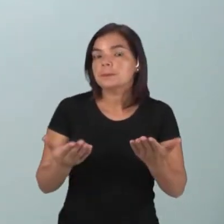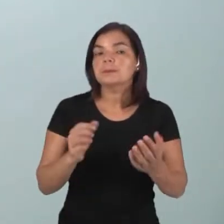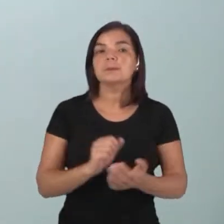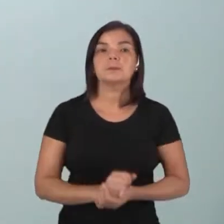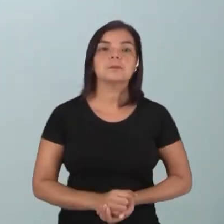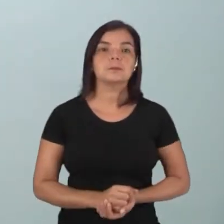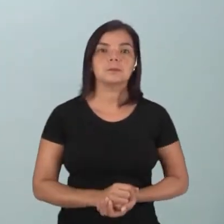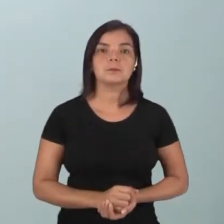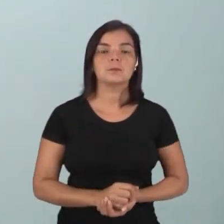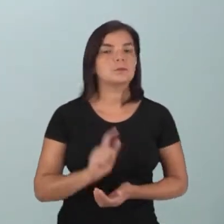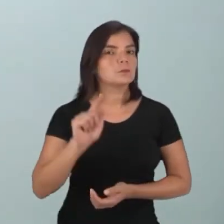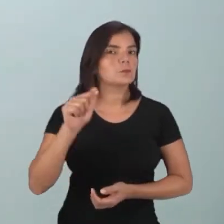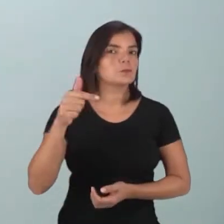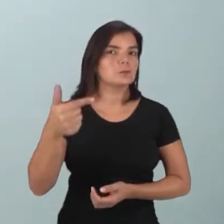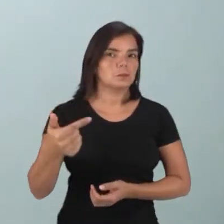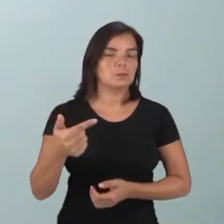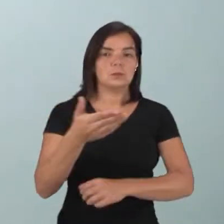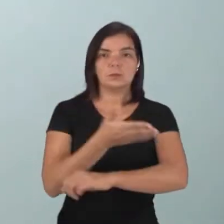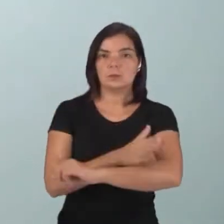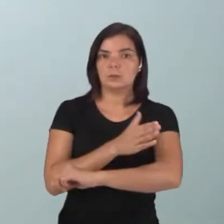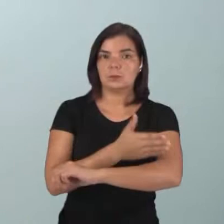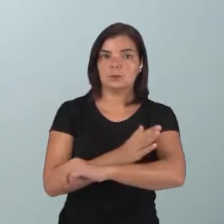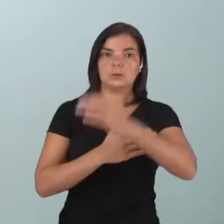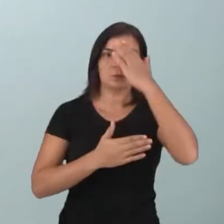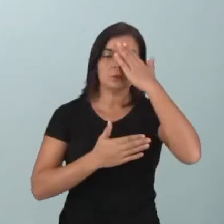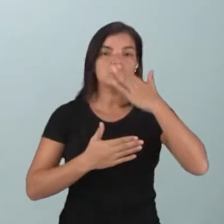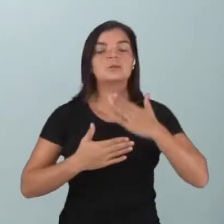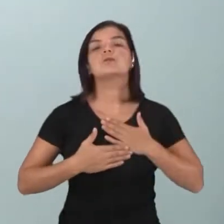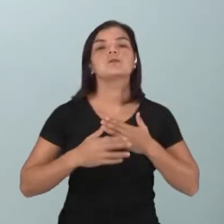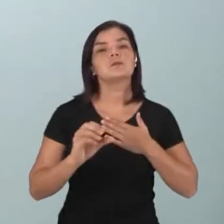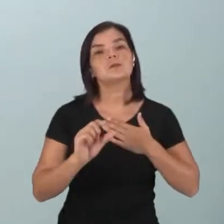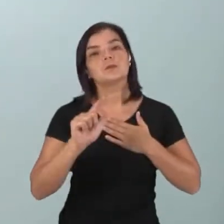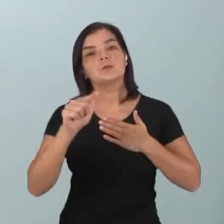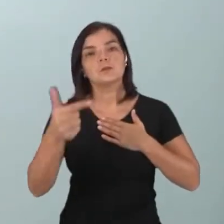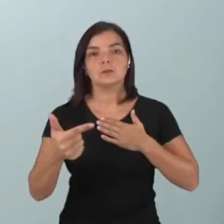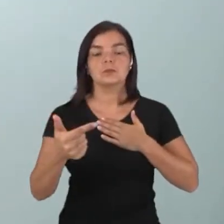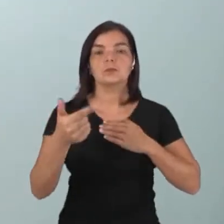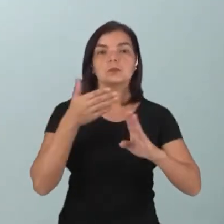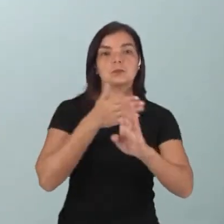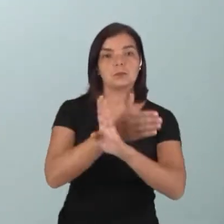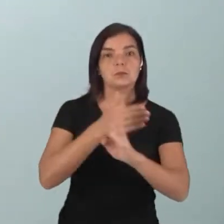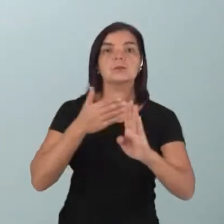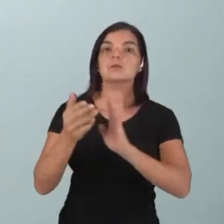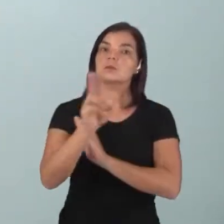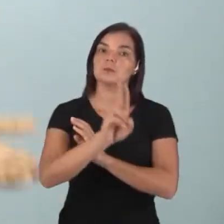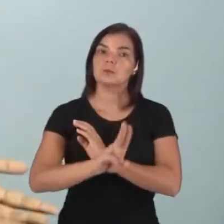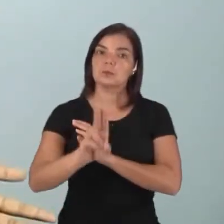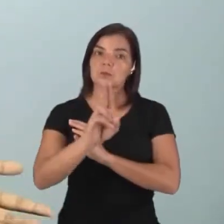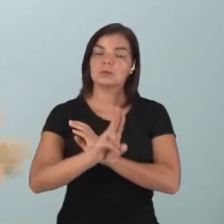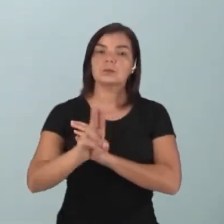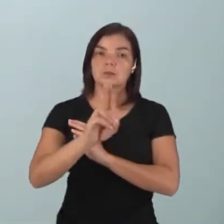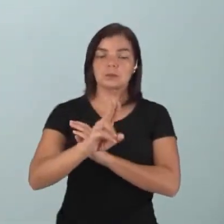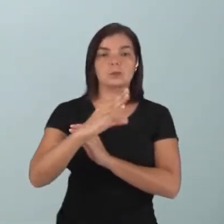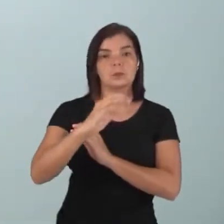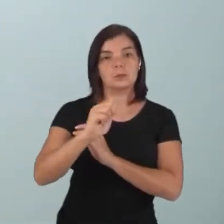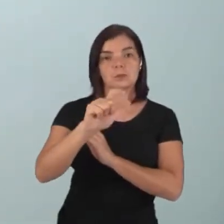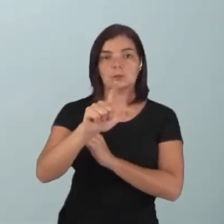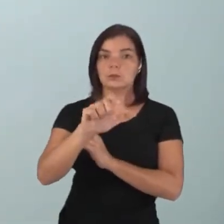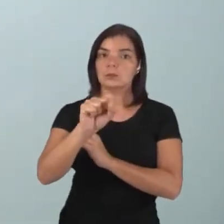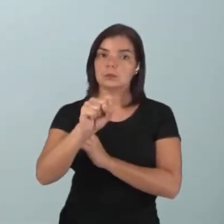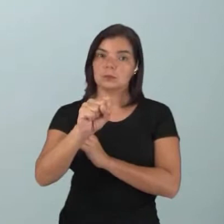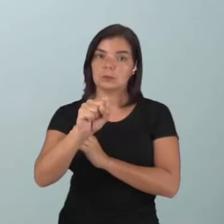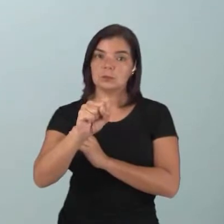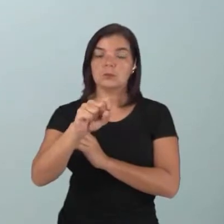muitas outras práticas corporais, outras modalidades usam a calistenia